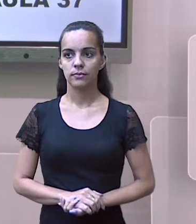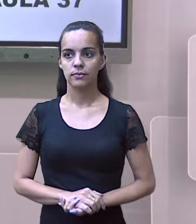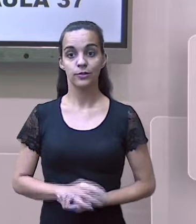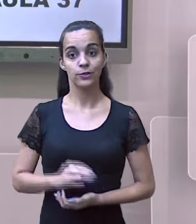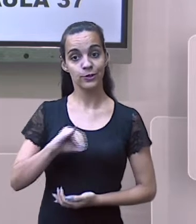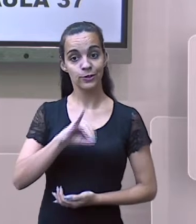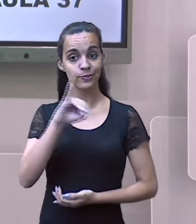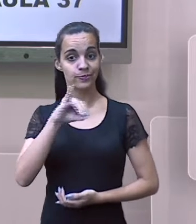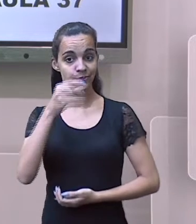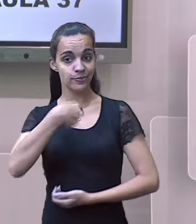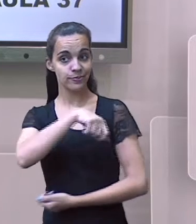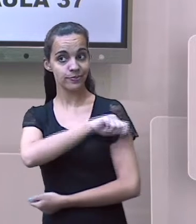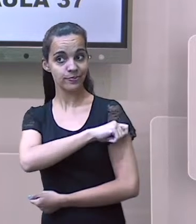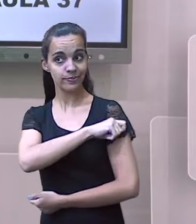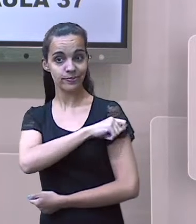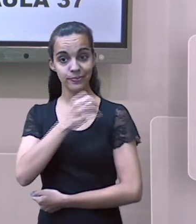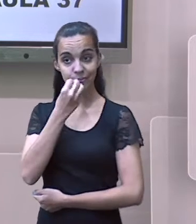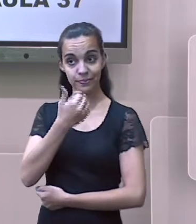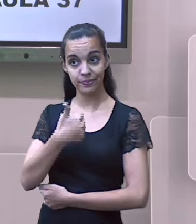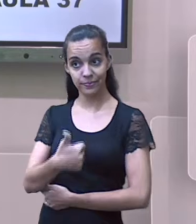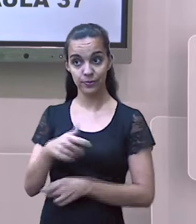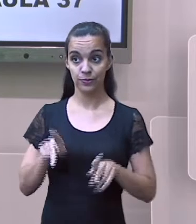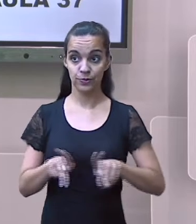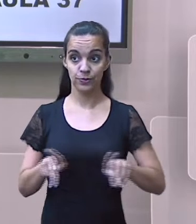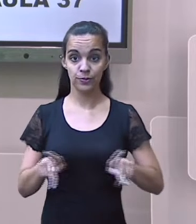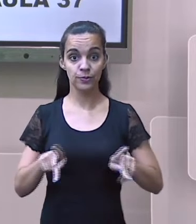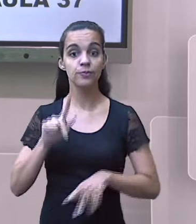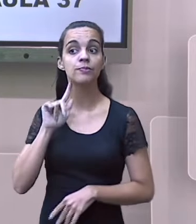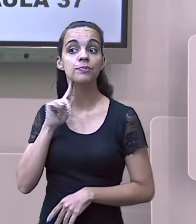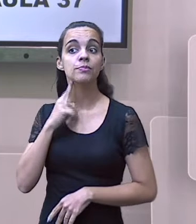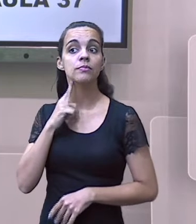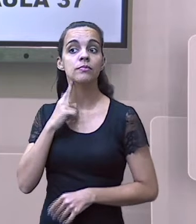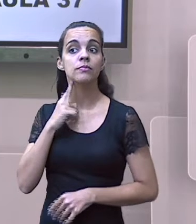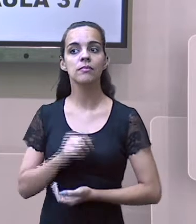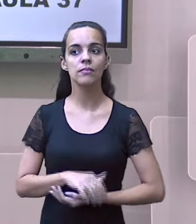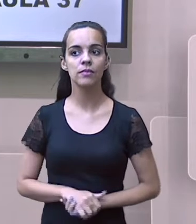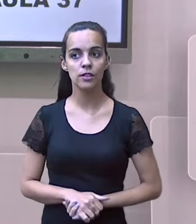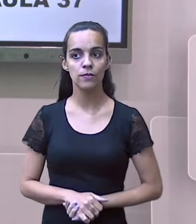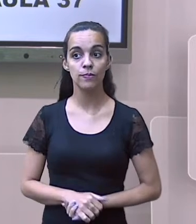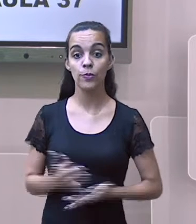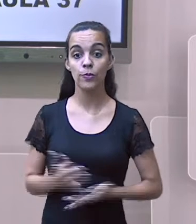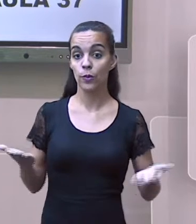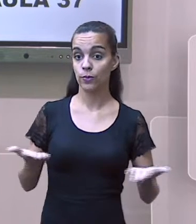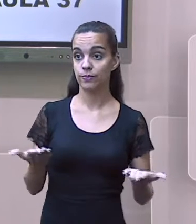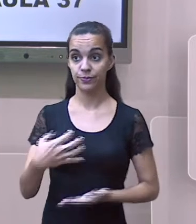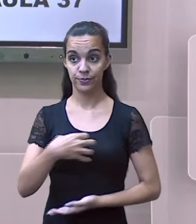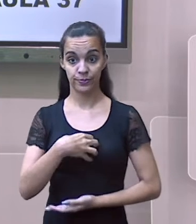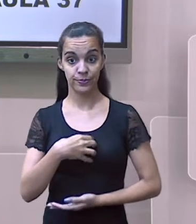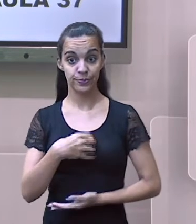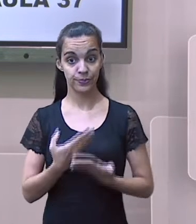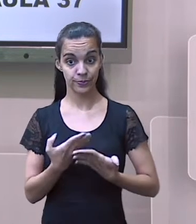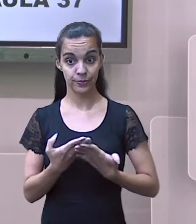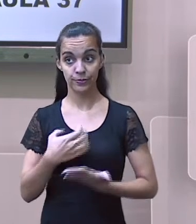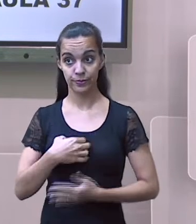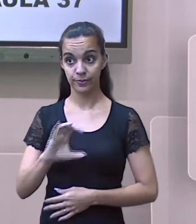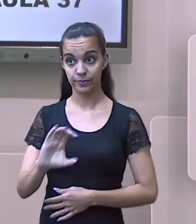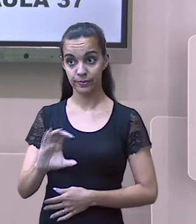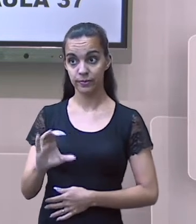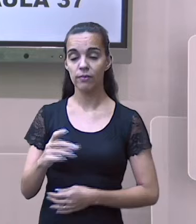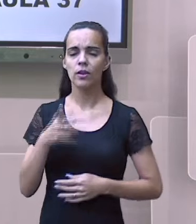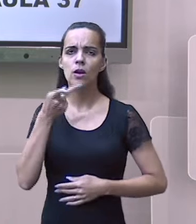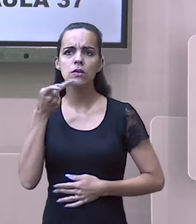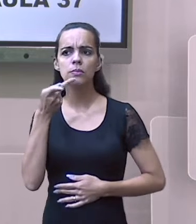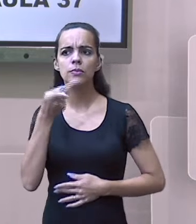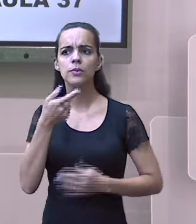Oi, estudantes, tudo bem? Sou a professora Gisele. Hoje, na nossa aula de ciências, nós